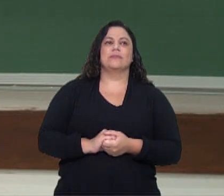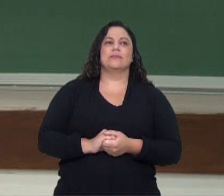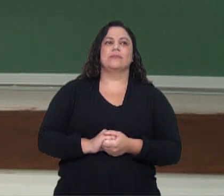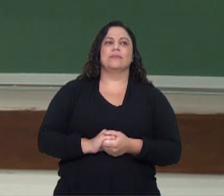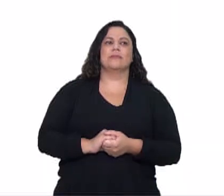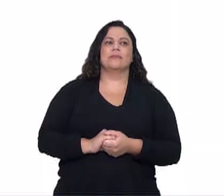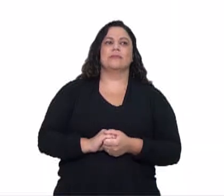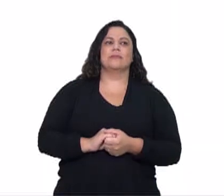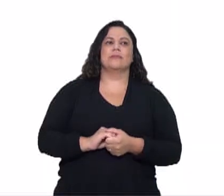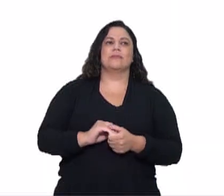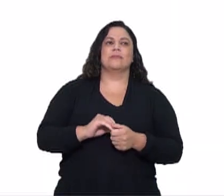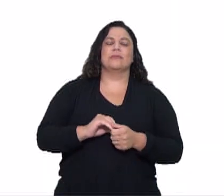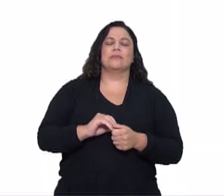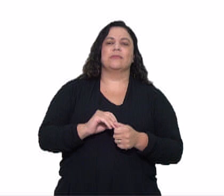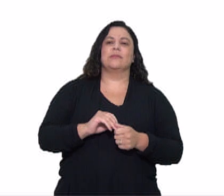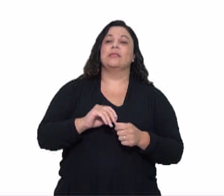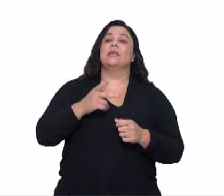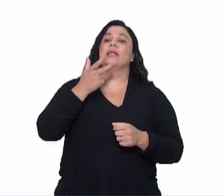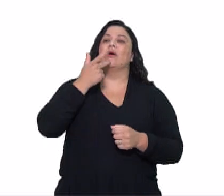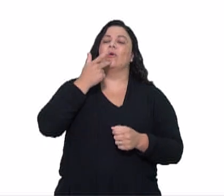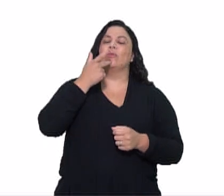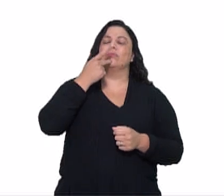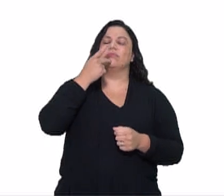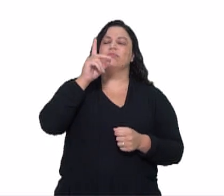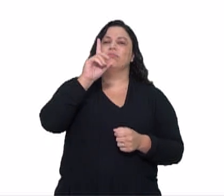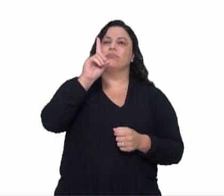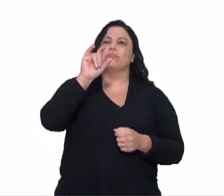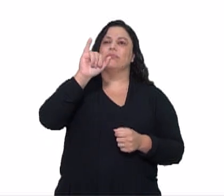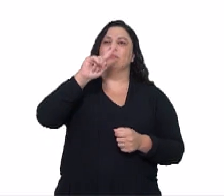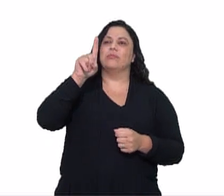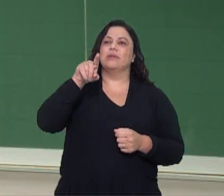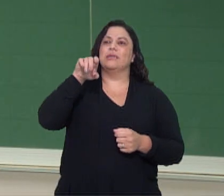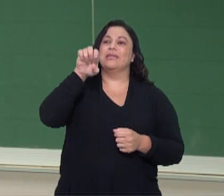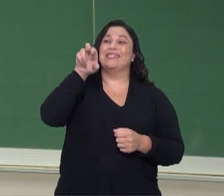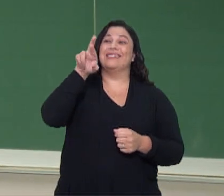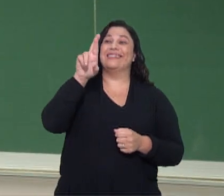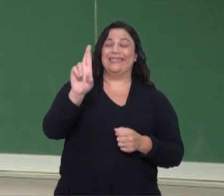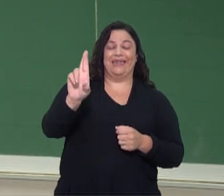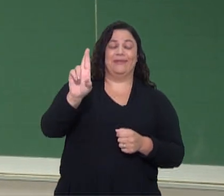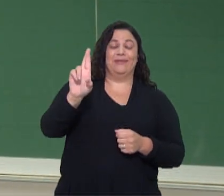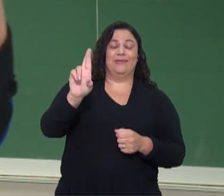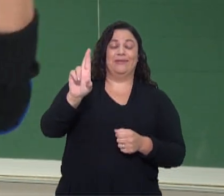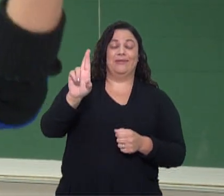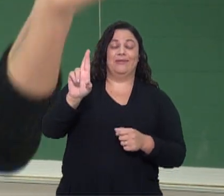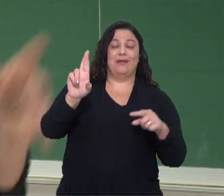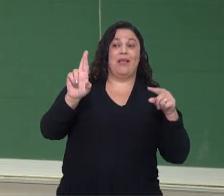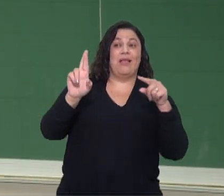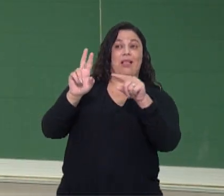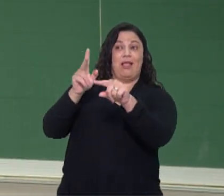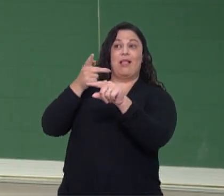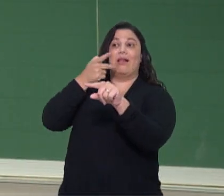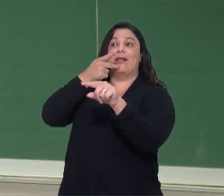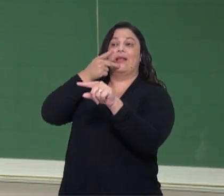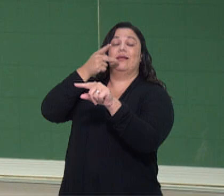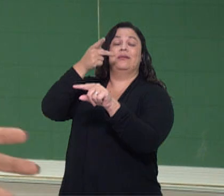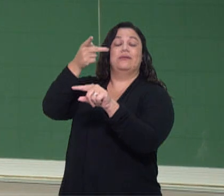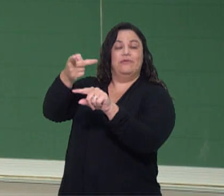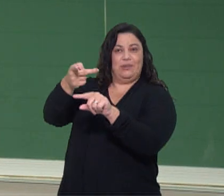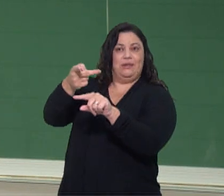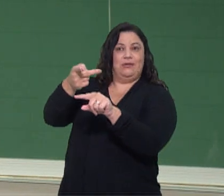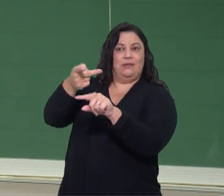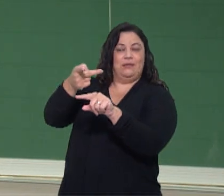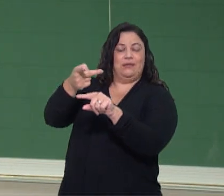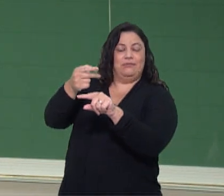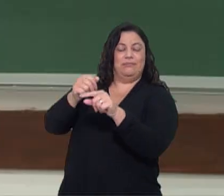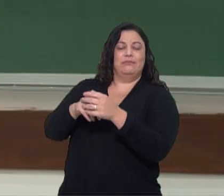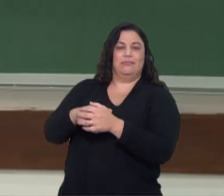Nós temos o verbo de locução dizer. Então, ele falou, ele disse, né, a pessoa que